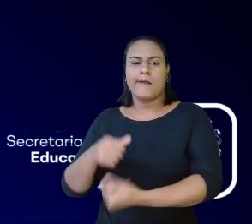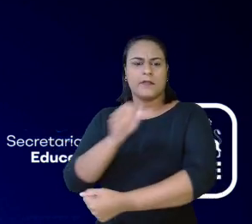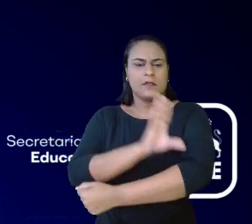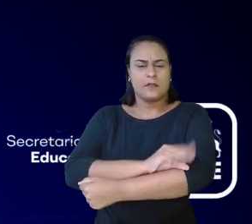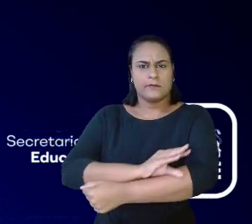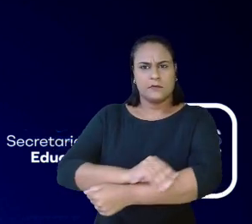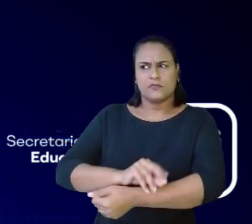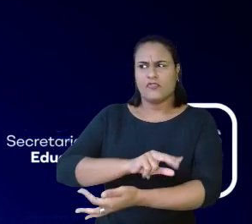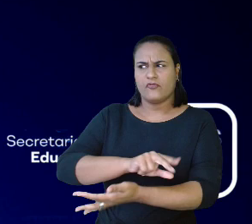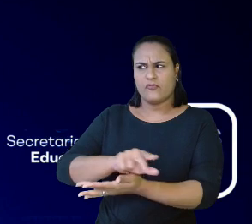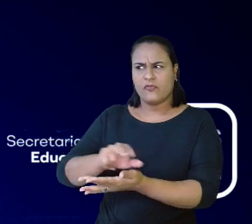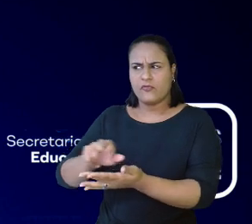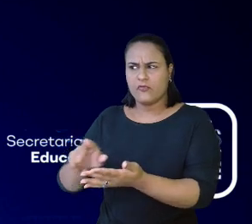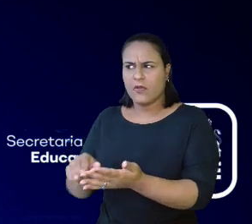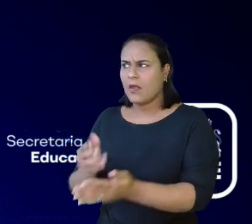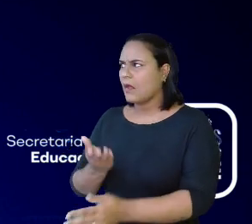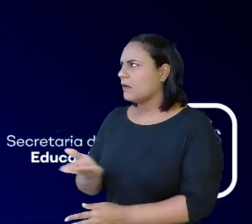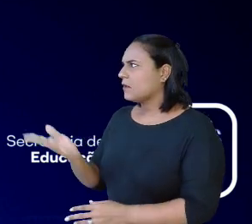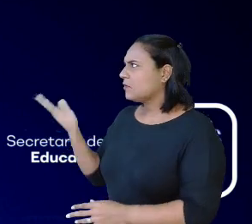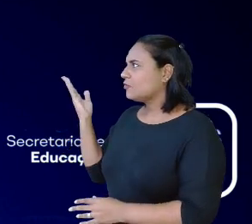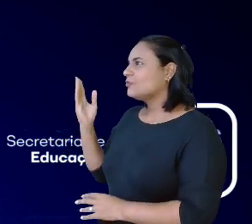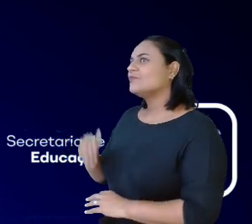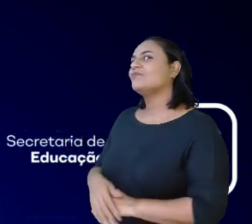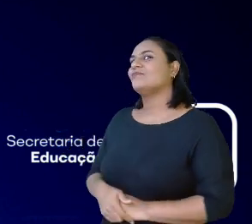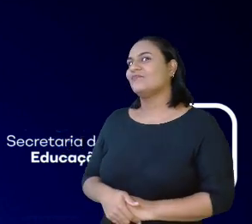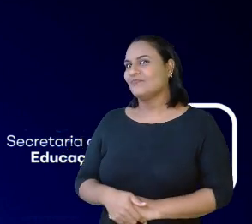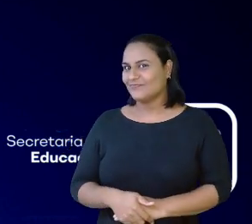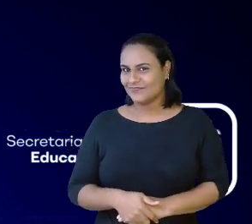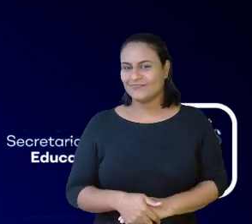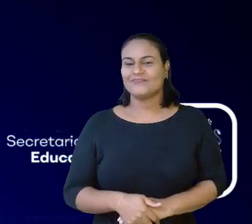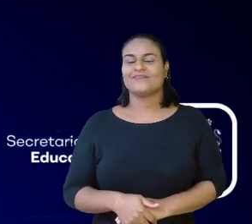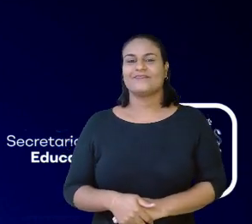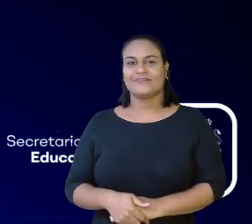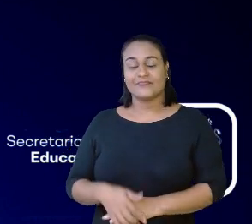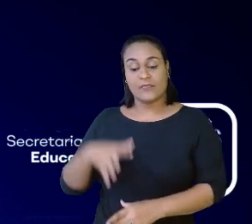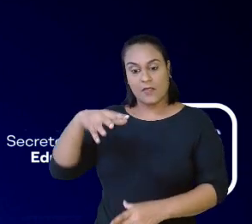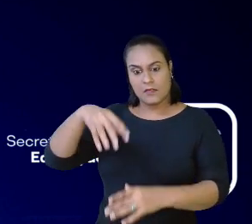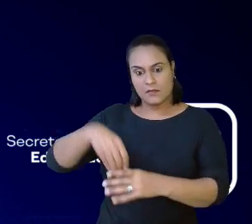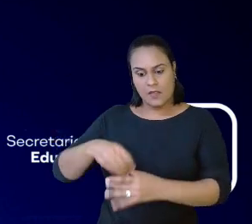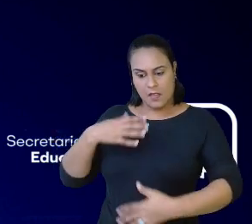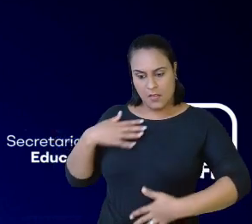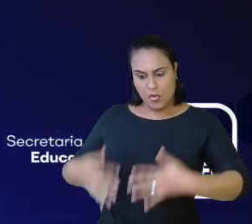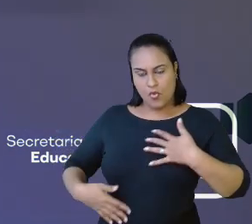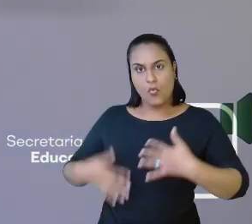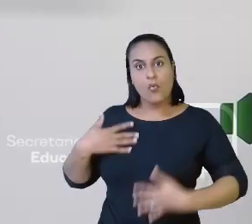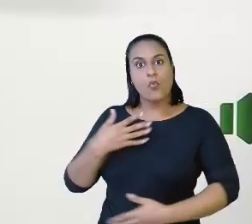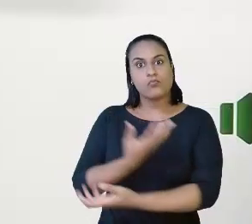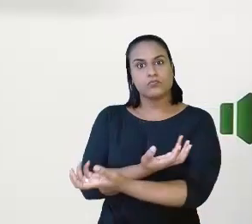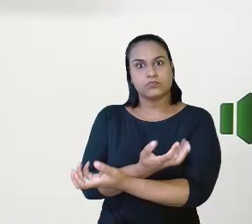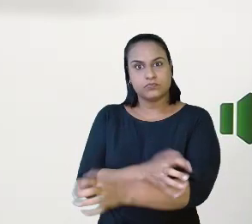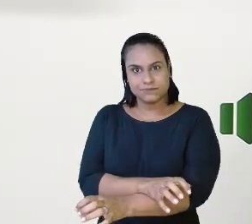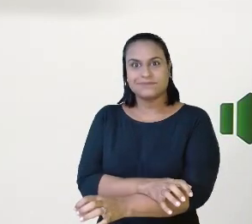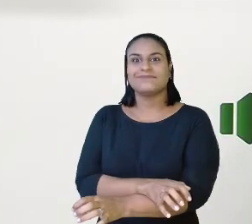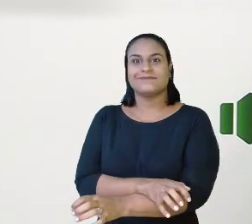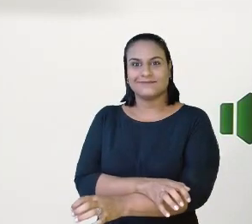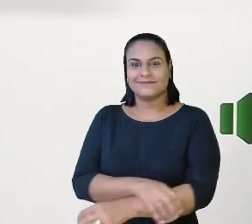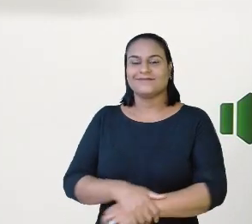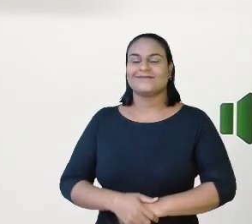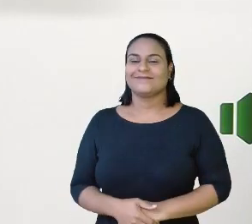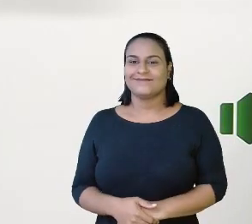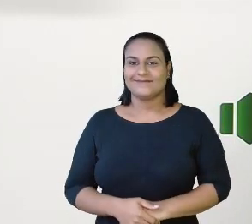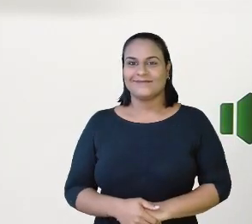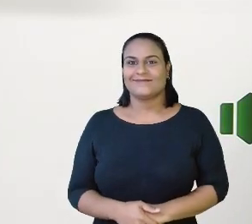ligamentos. Esses elementos aí constituem o nosso